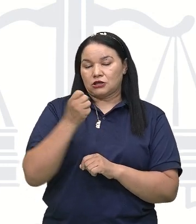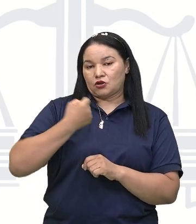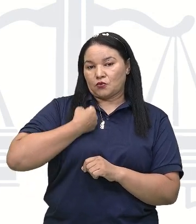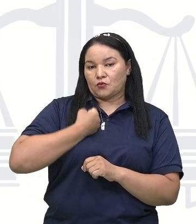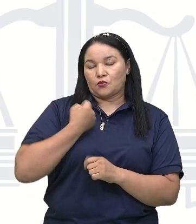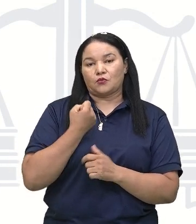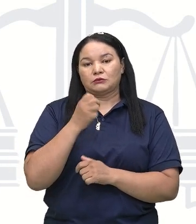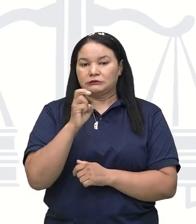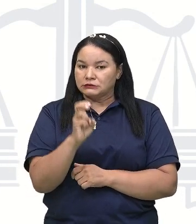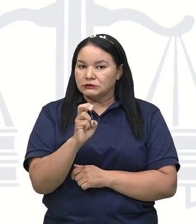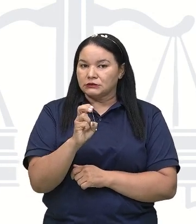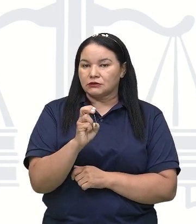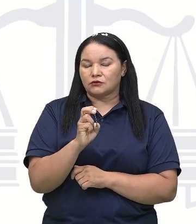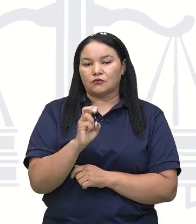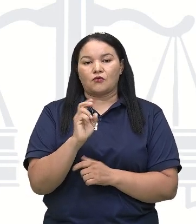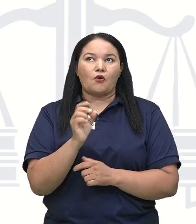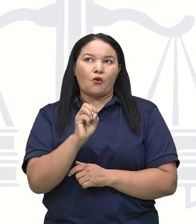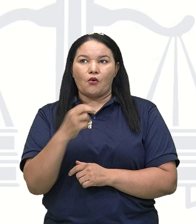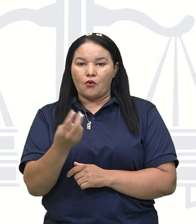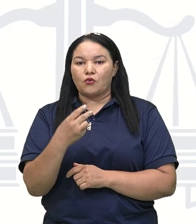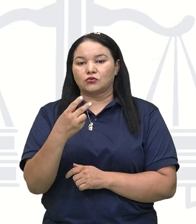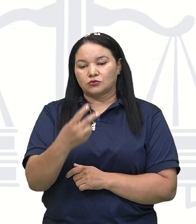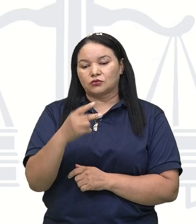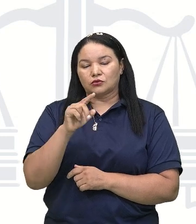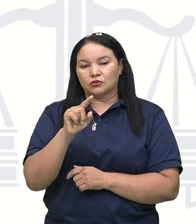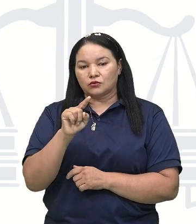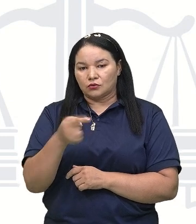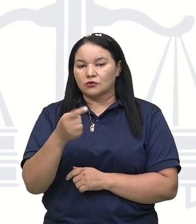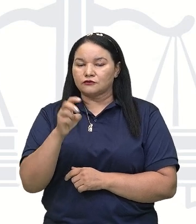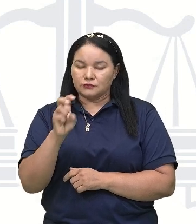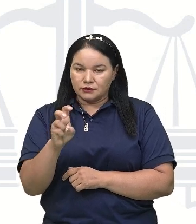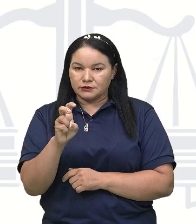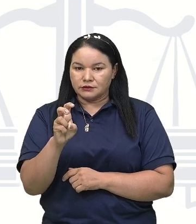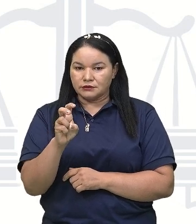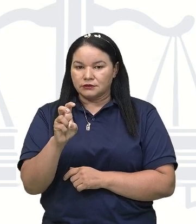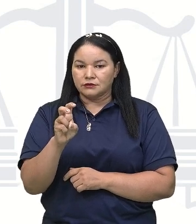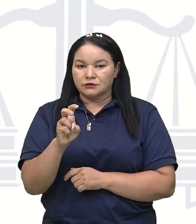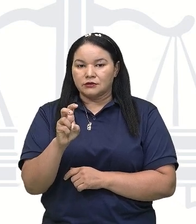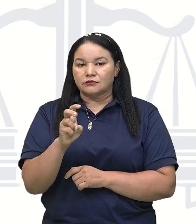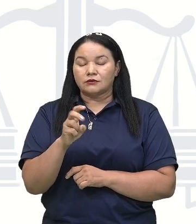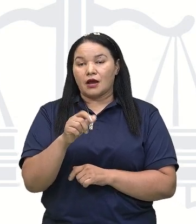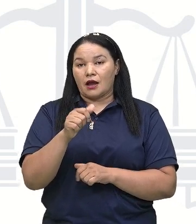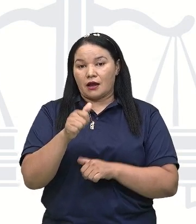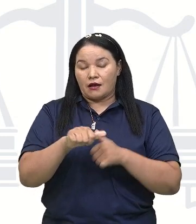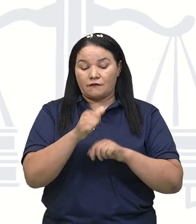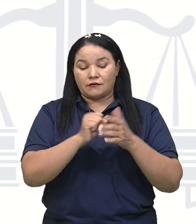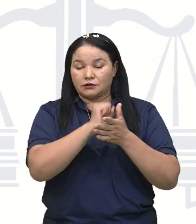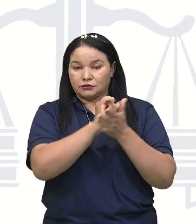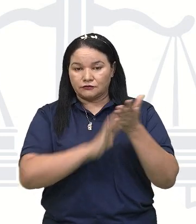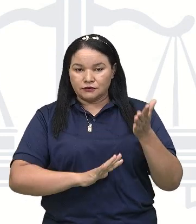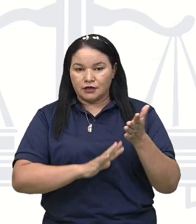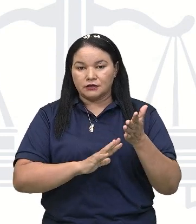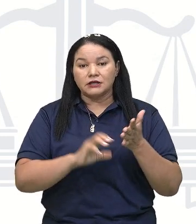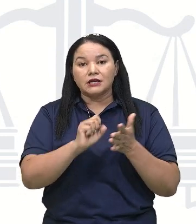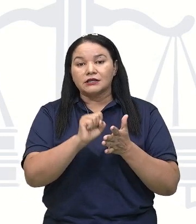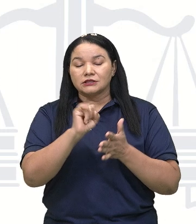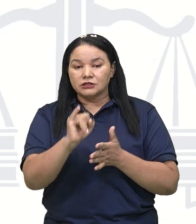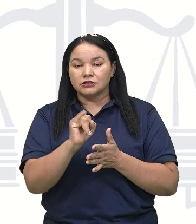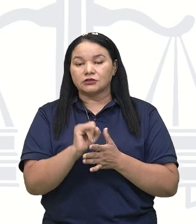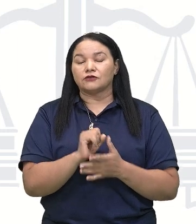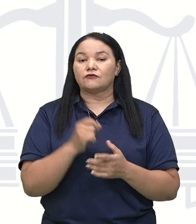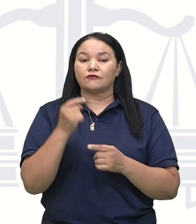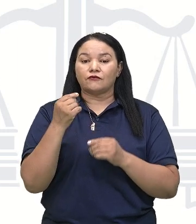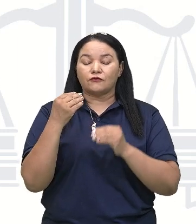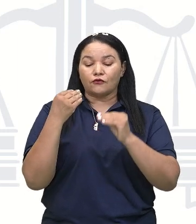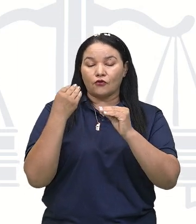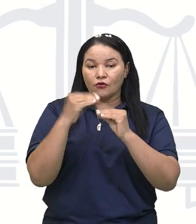vamos supor que ele tirou os 2,5 da avaliação, né? Das sociabilidades educativas. Então, se você não der esse